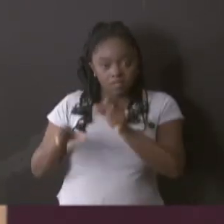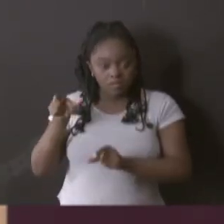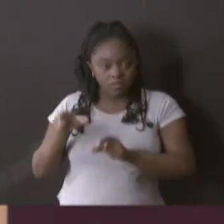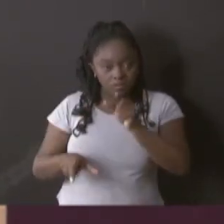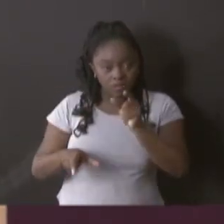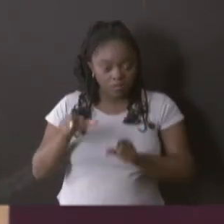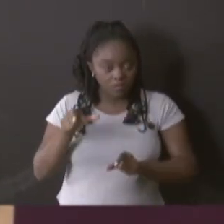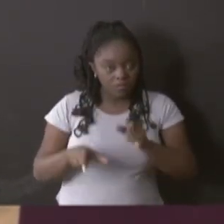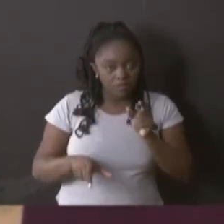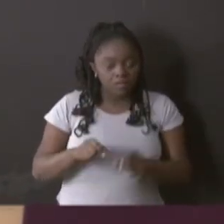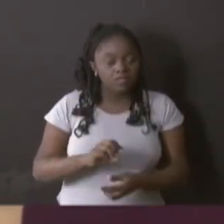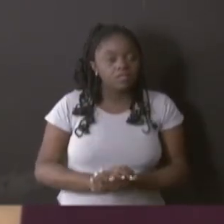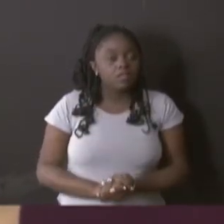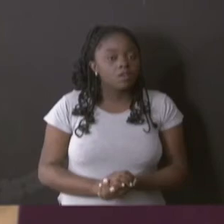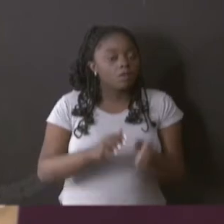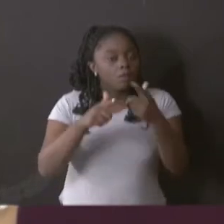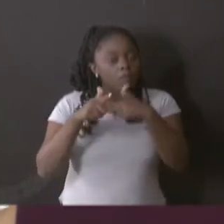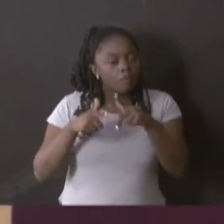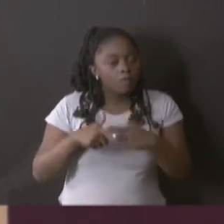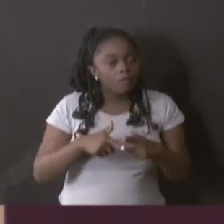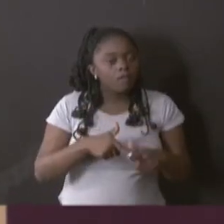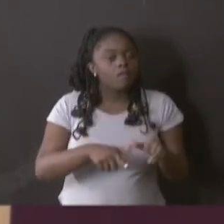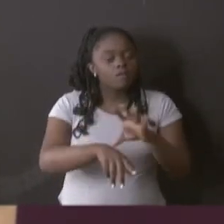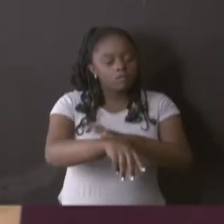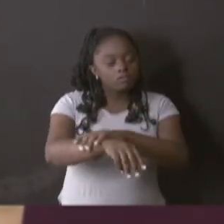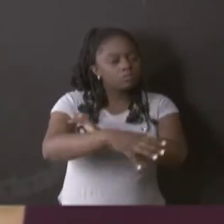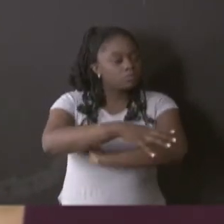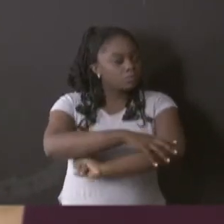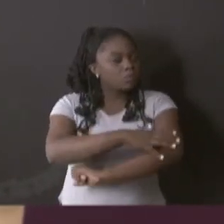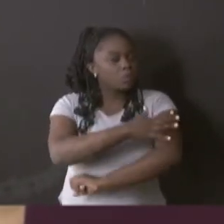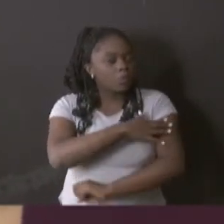cerebral parcial, esquizofrênico,